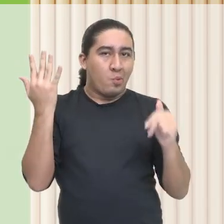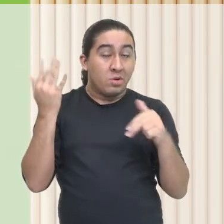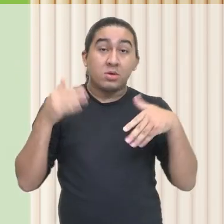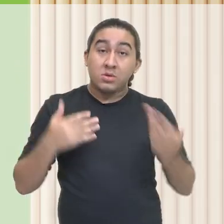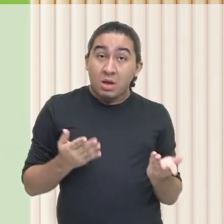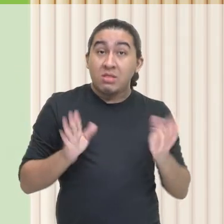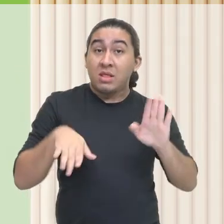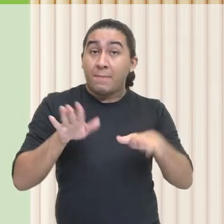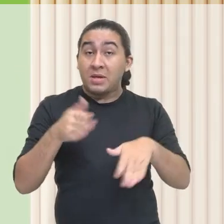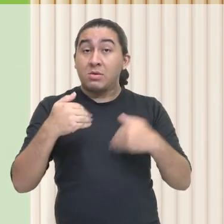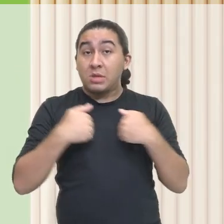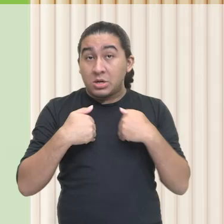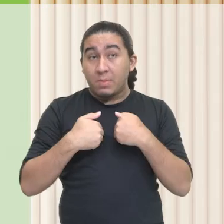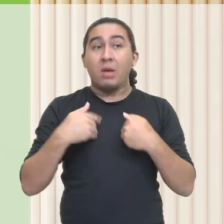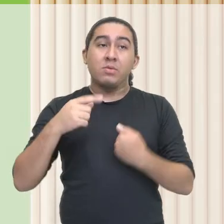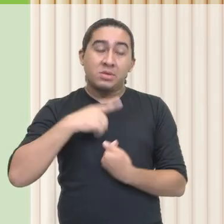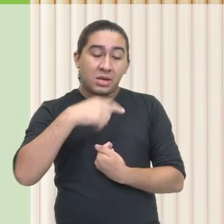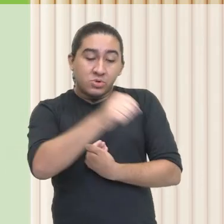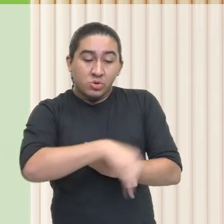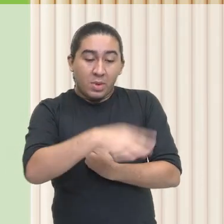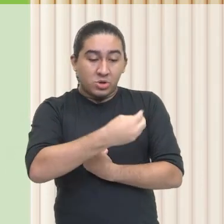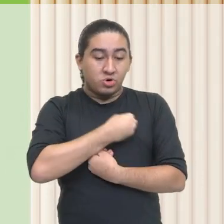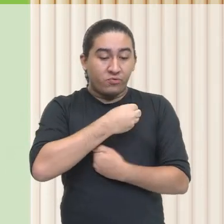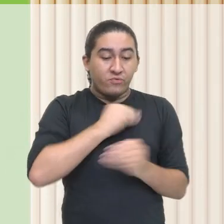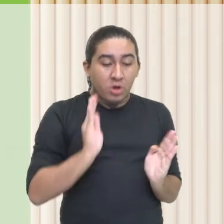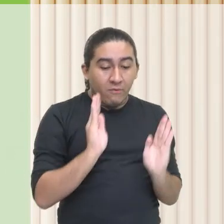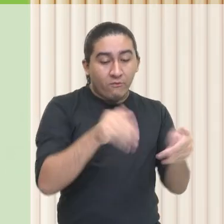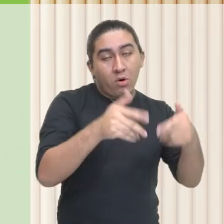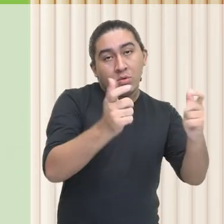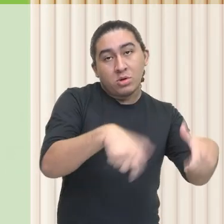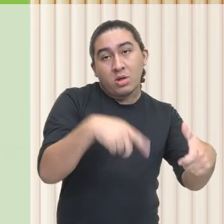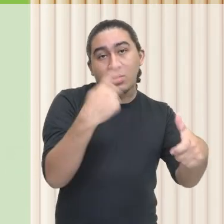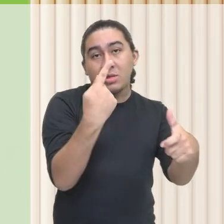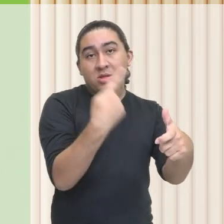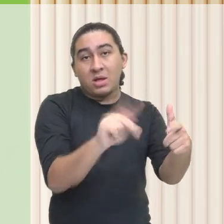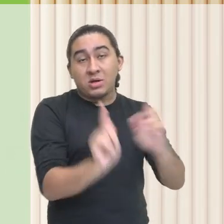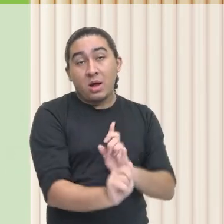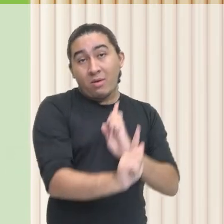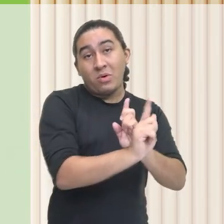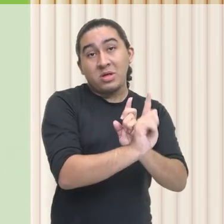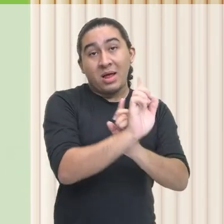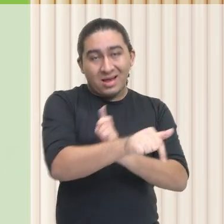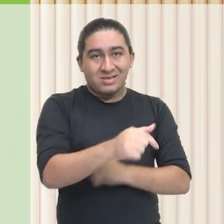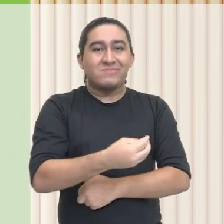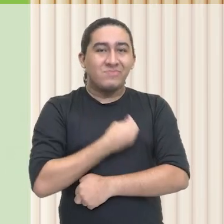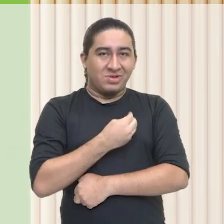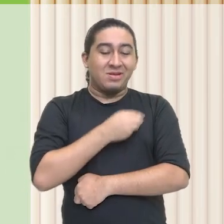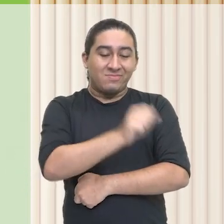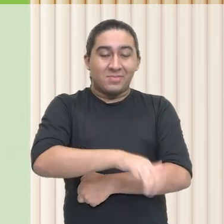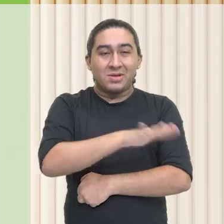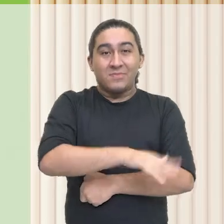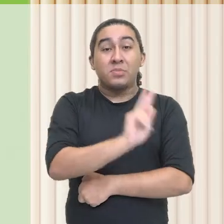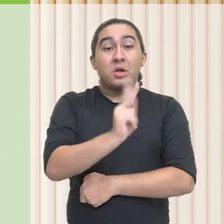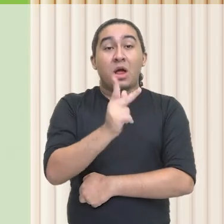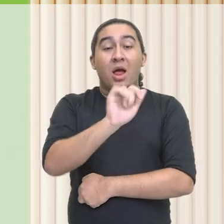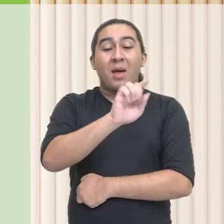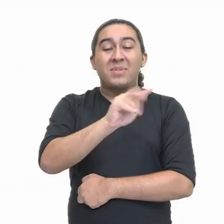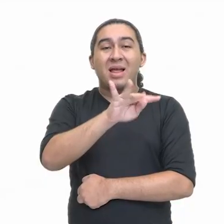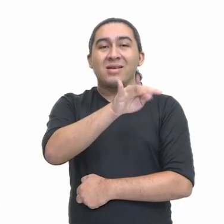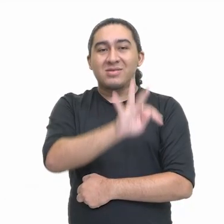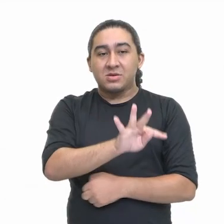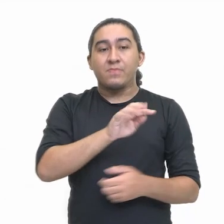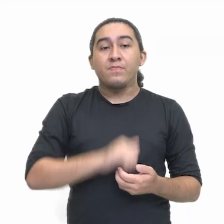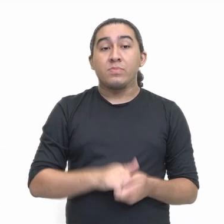espécie tem o seu local específico onde ele é encontrato esse é o habitato tá bom outro conceito é